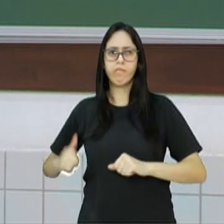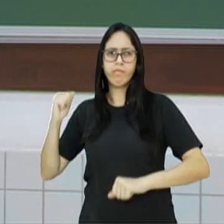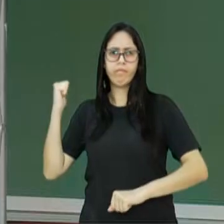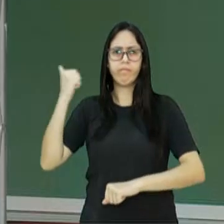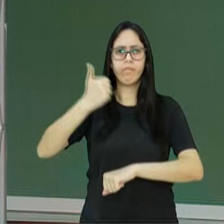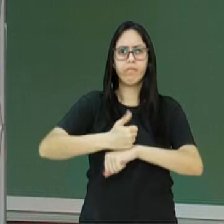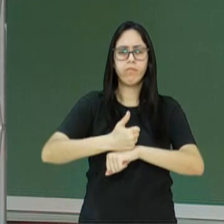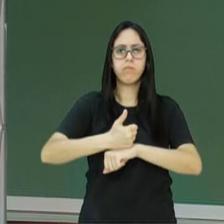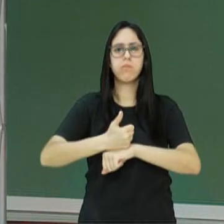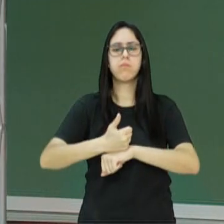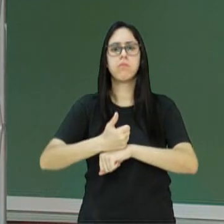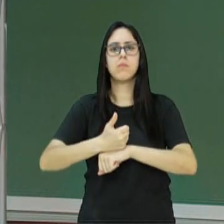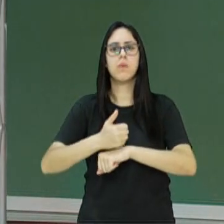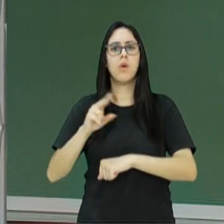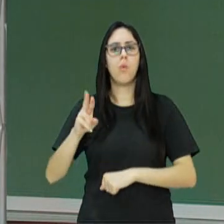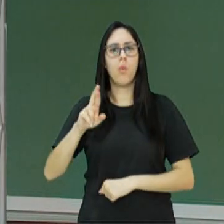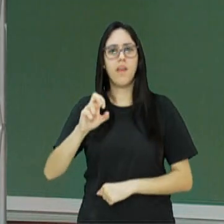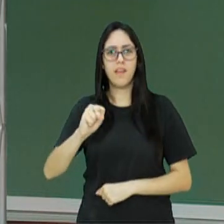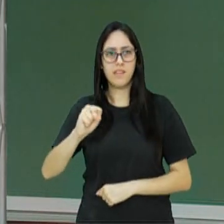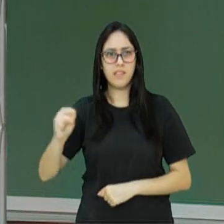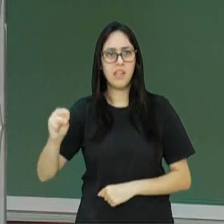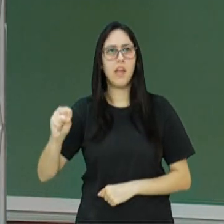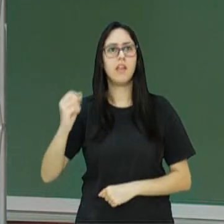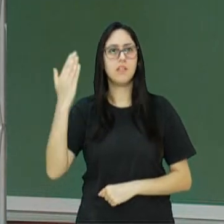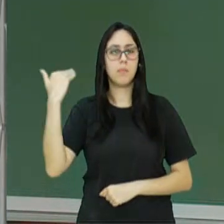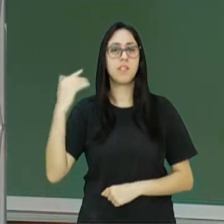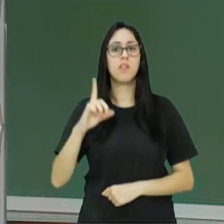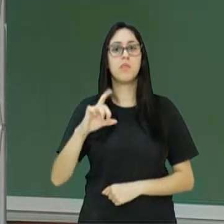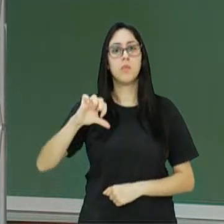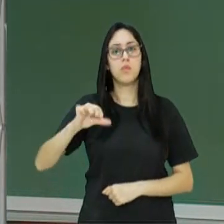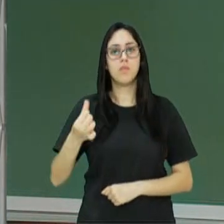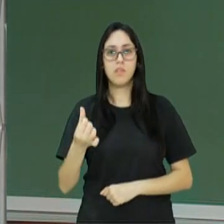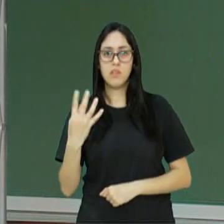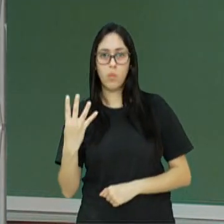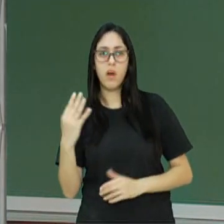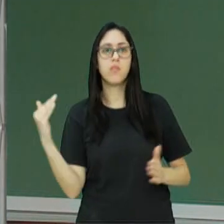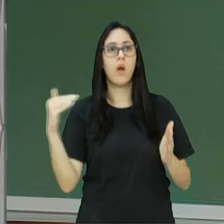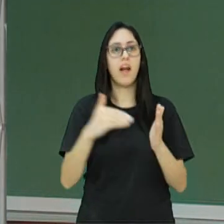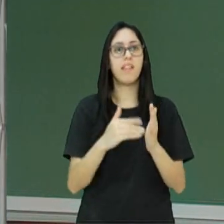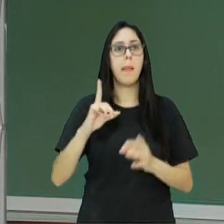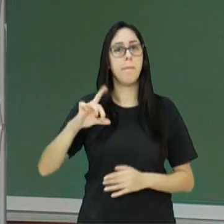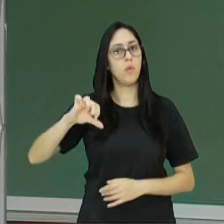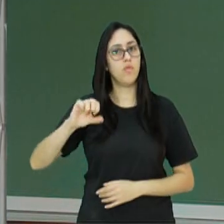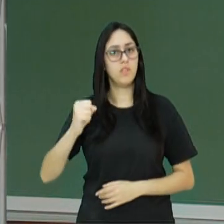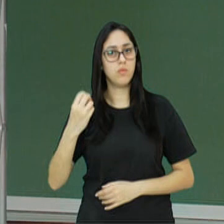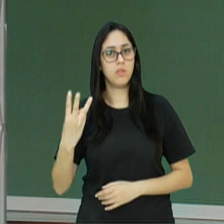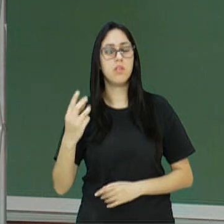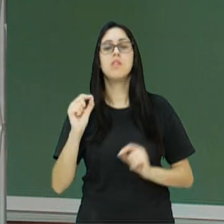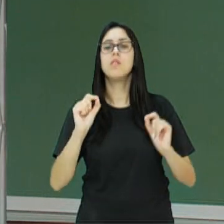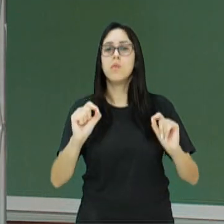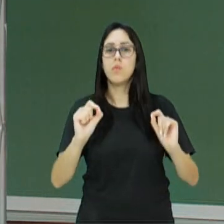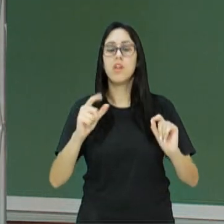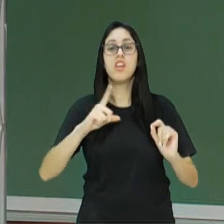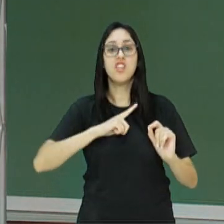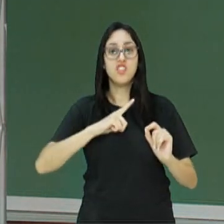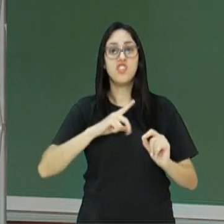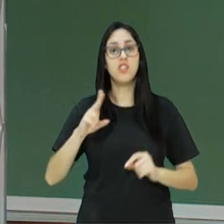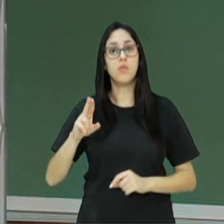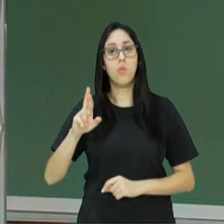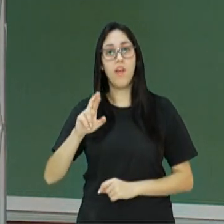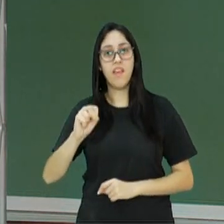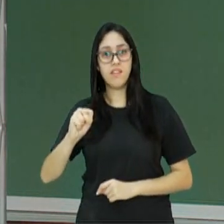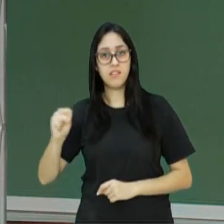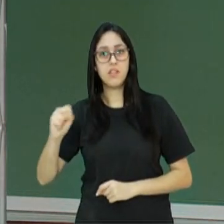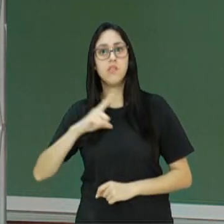de 1964 até a sua morte em 1983, a economia planificada da União Soviética